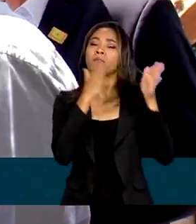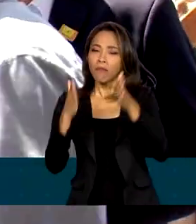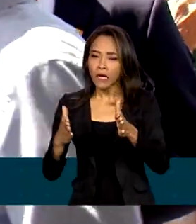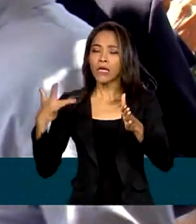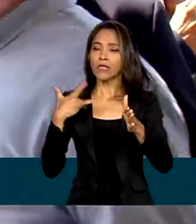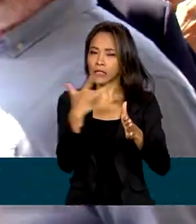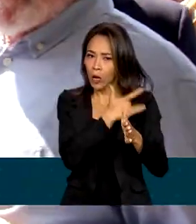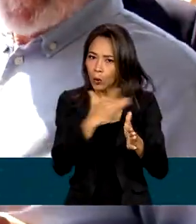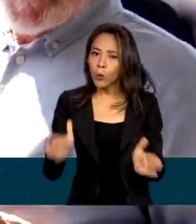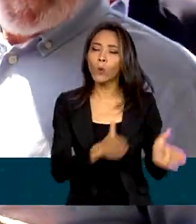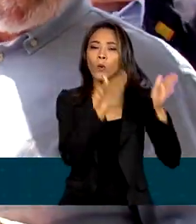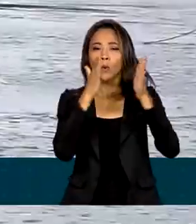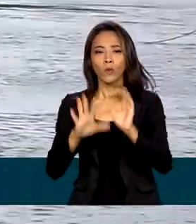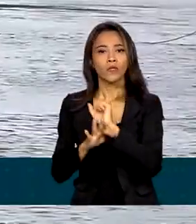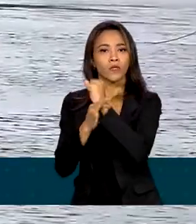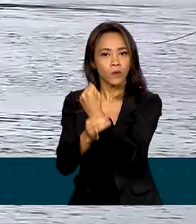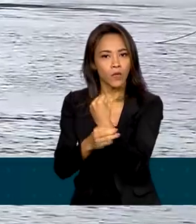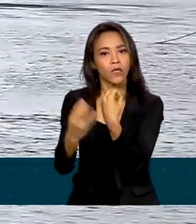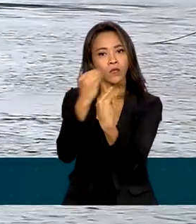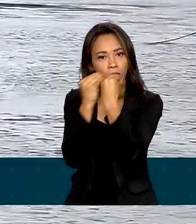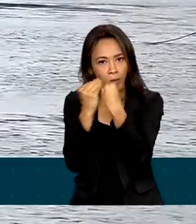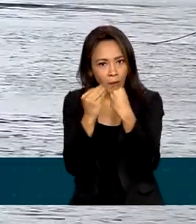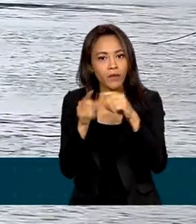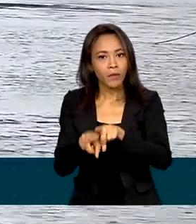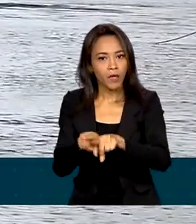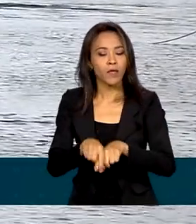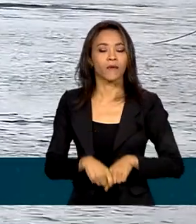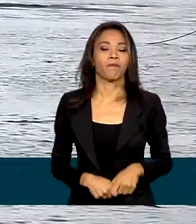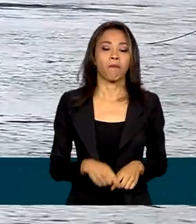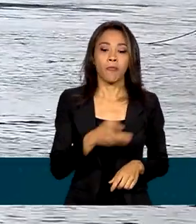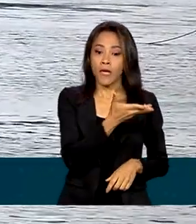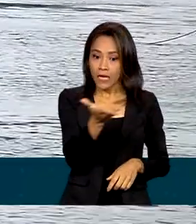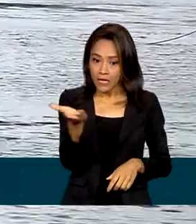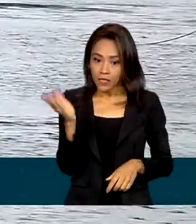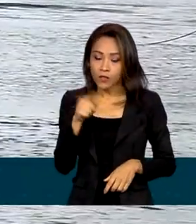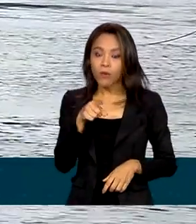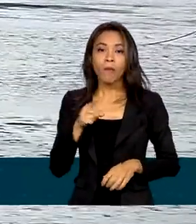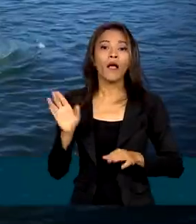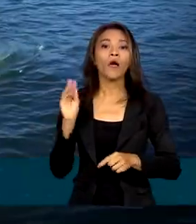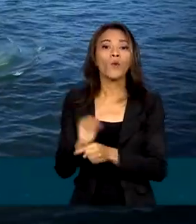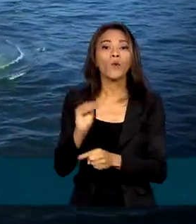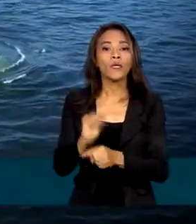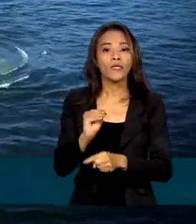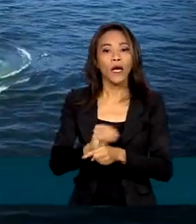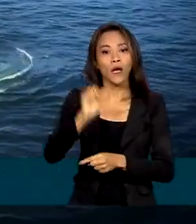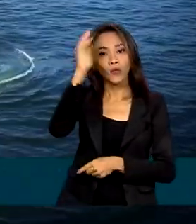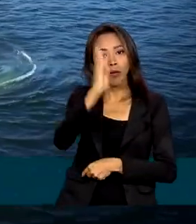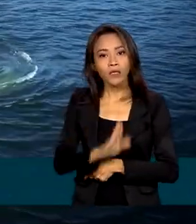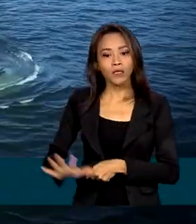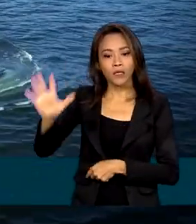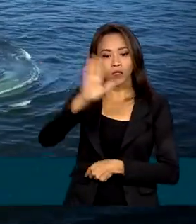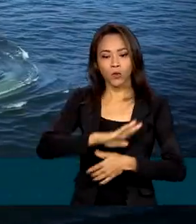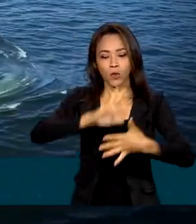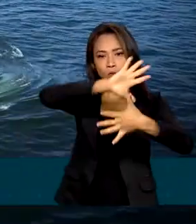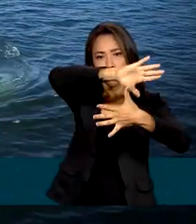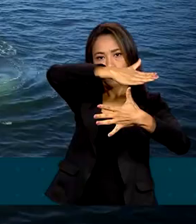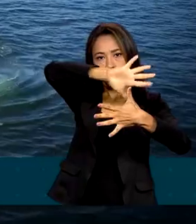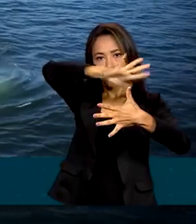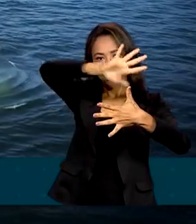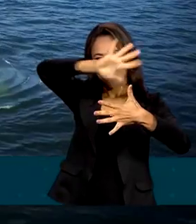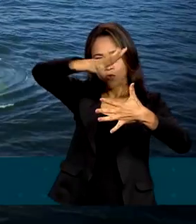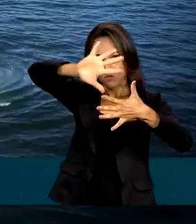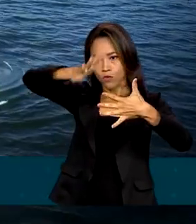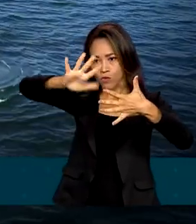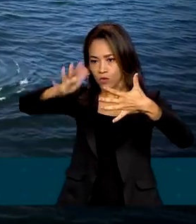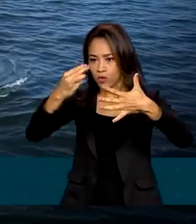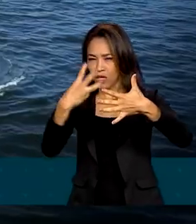segurança alimentar, de segurança hídrica. Todos serão usados para tomar conta da costa brasileira e dos quase 3,5 milhões